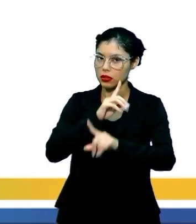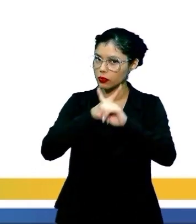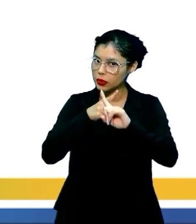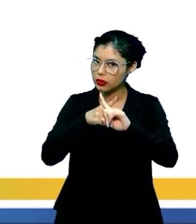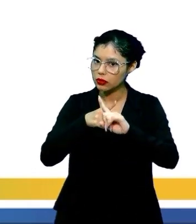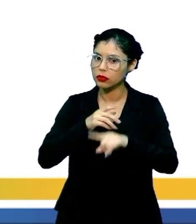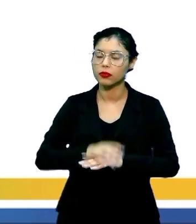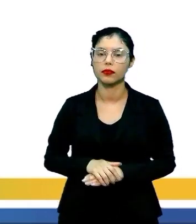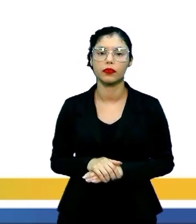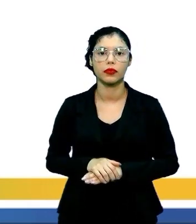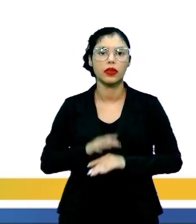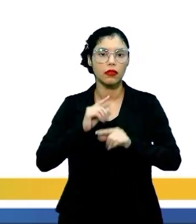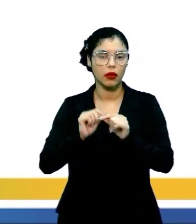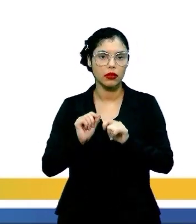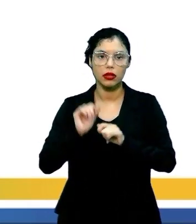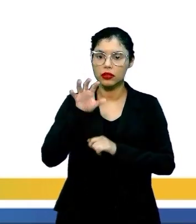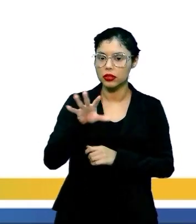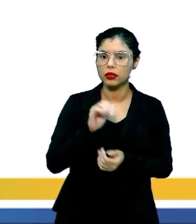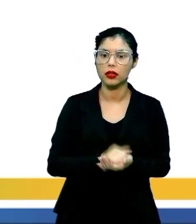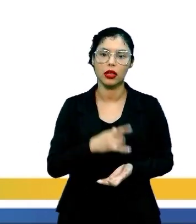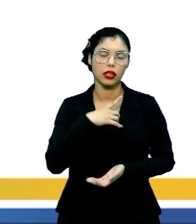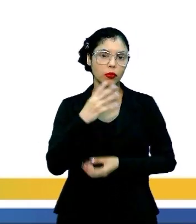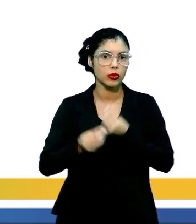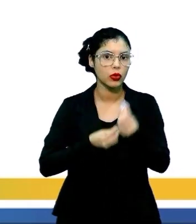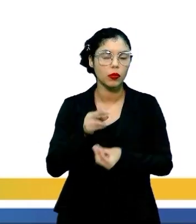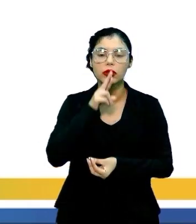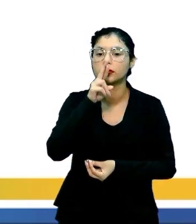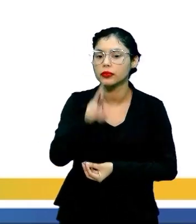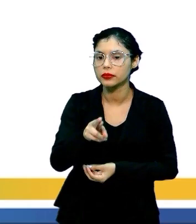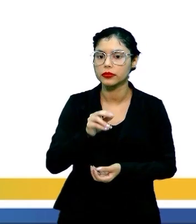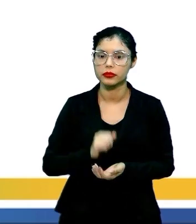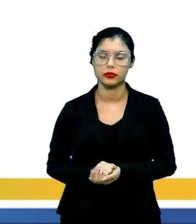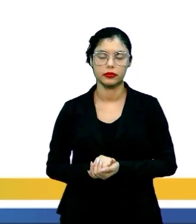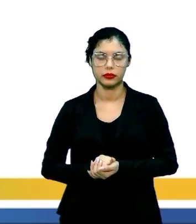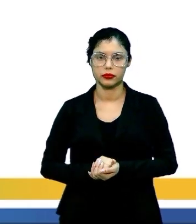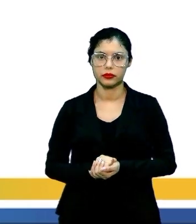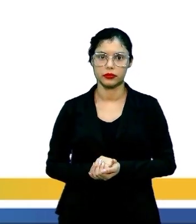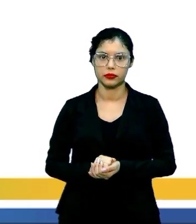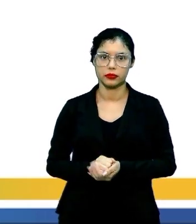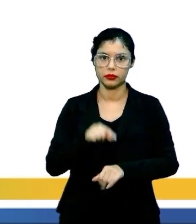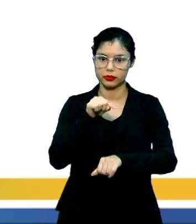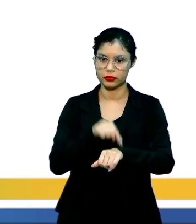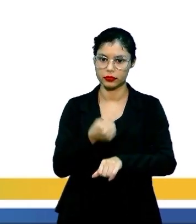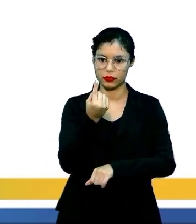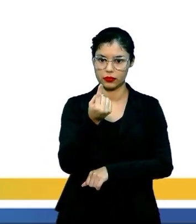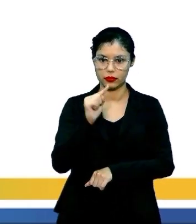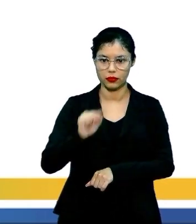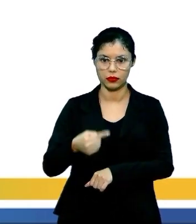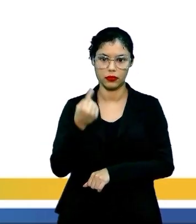multiplicações. Fazendo isso, obteremos como resultado um tempo de